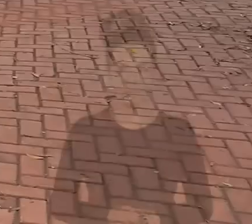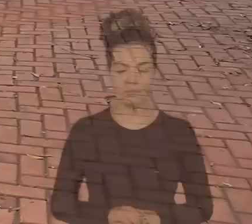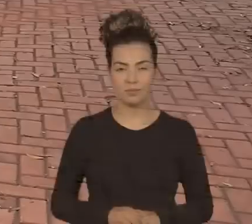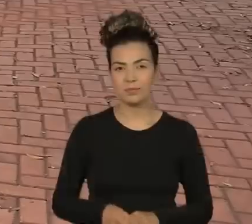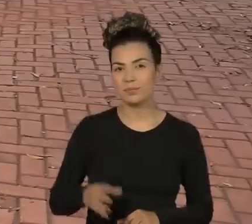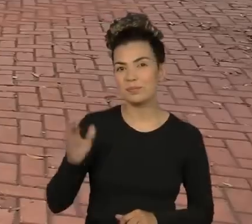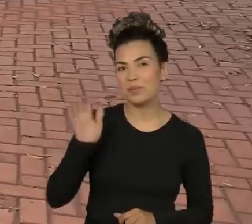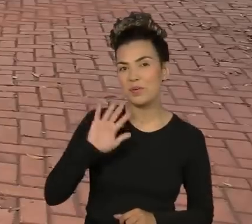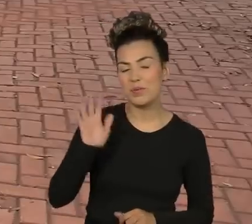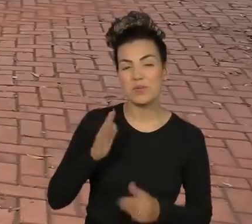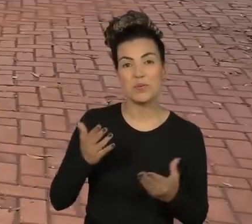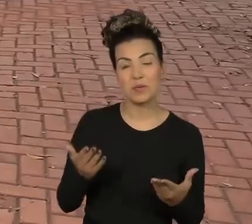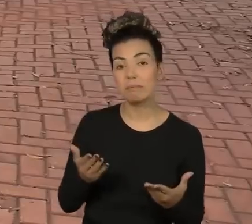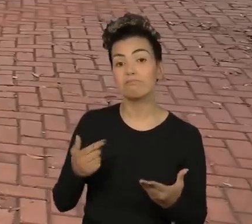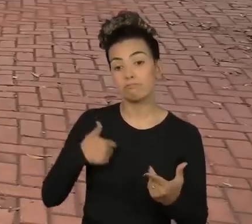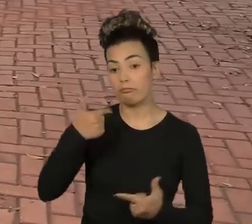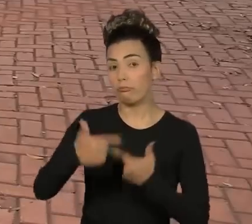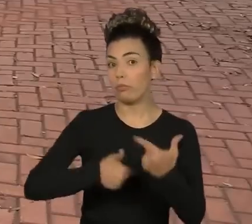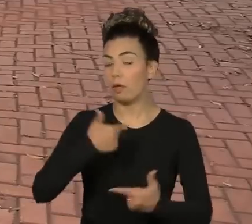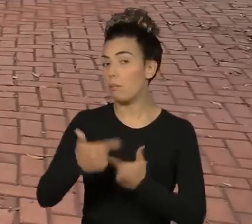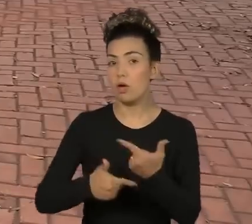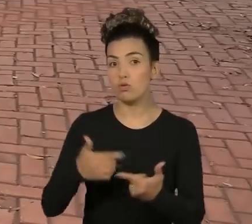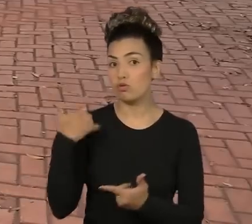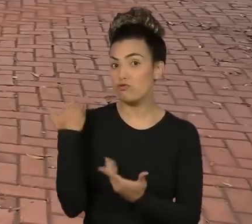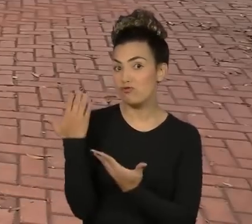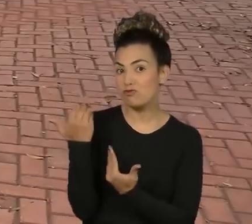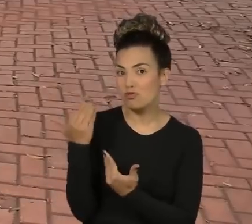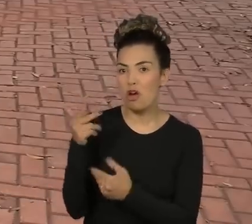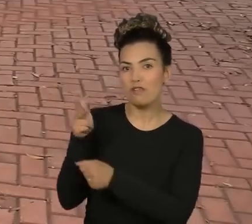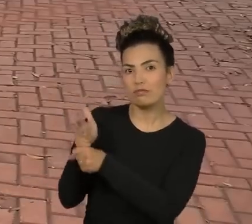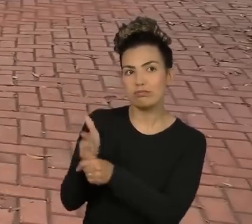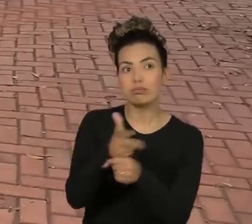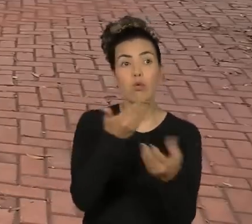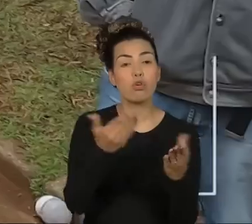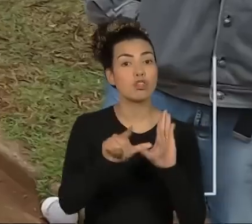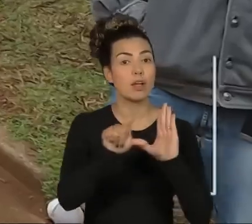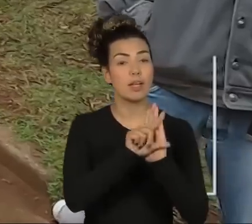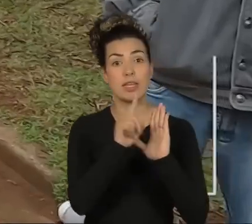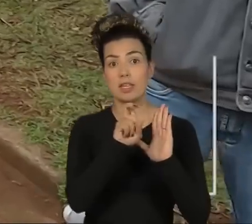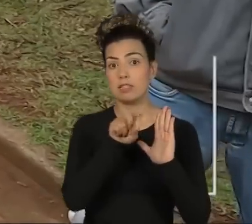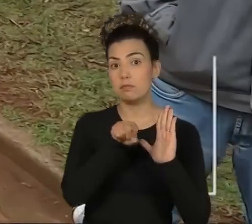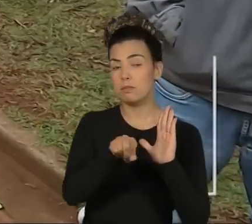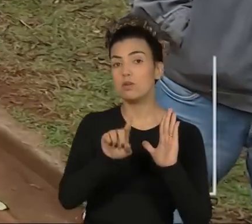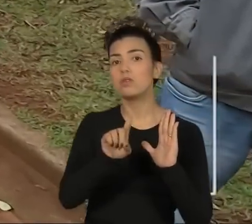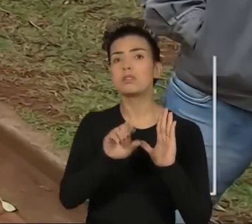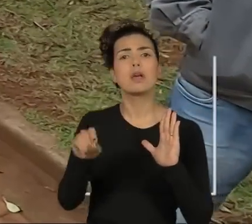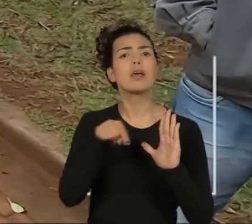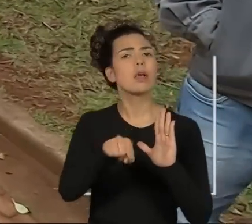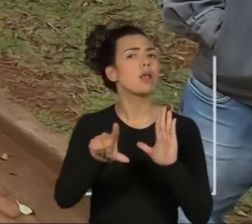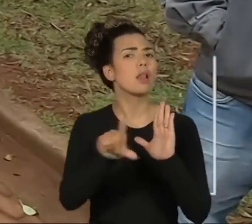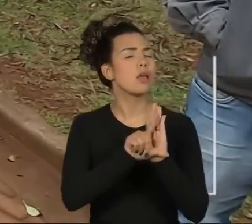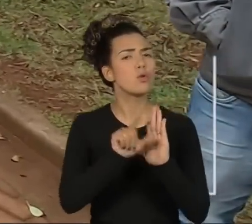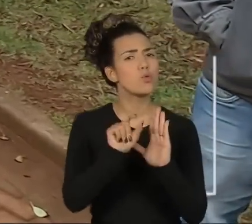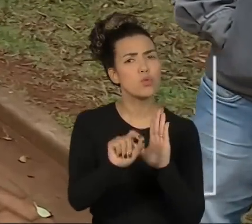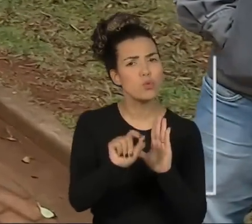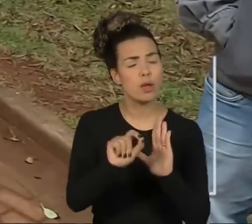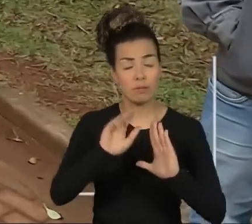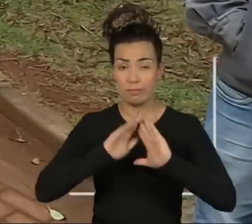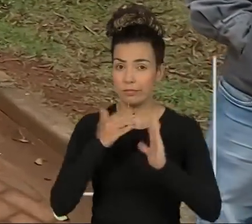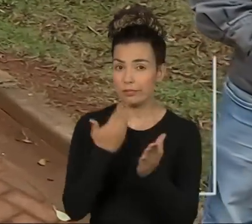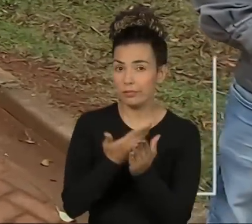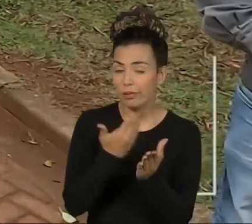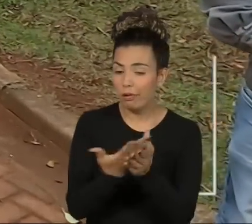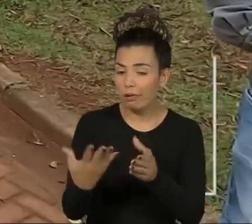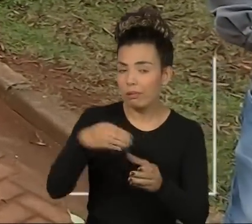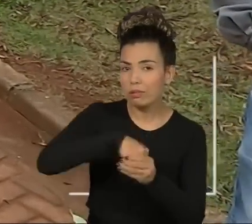Olá, somos da Imprensa Jovem da Campos Sales e hoje falaremos sobre a nova Lei 15.100 que proíbe os celulares nas escolas. E falaremos também